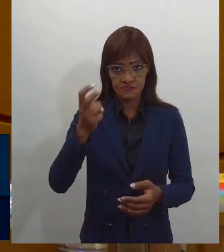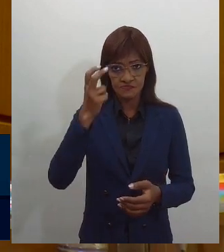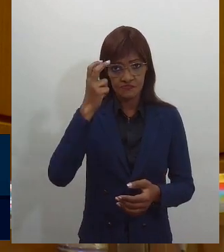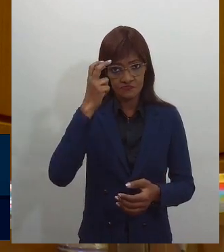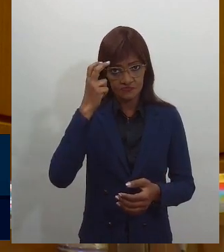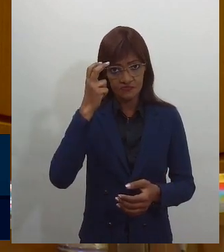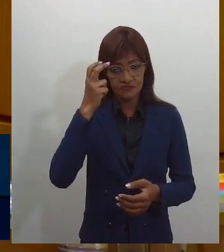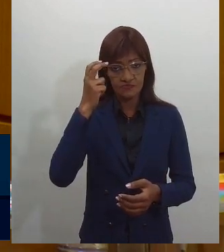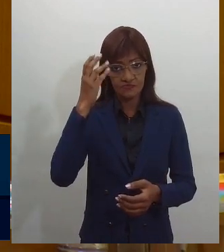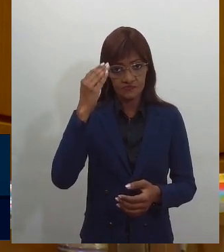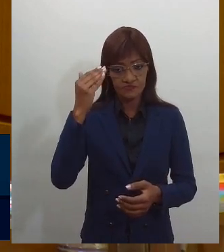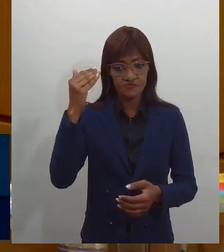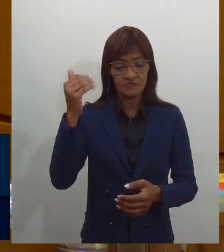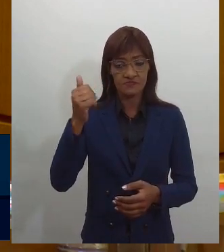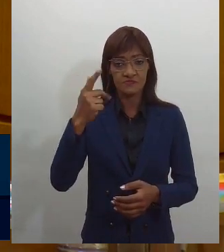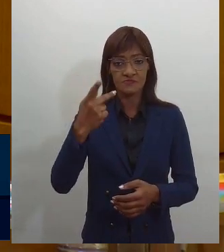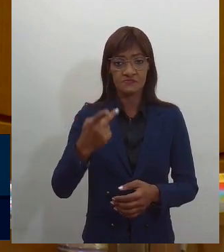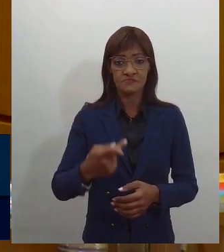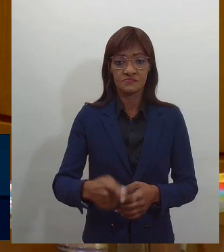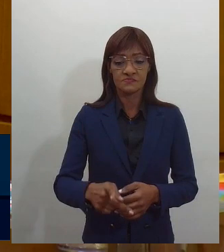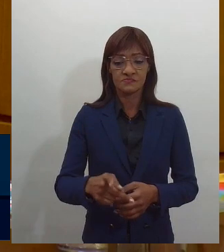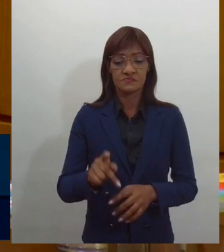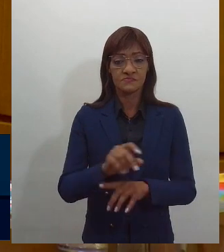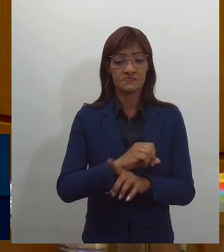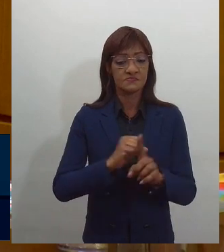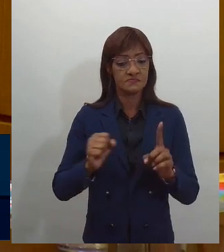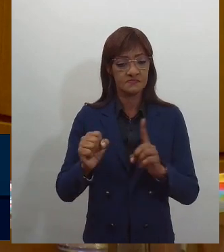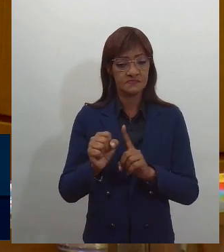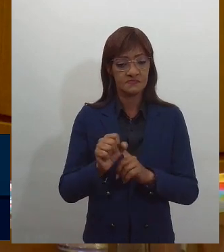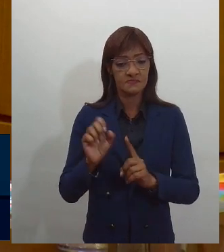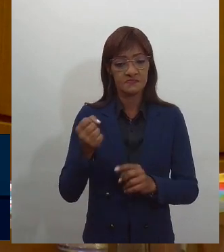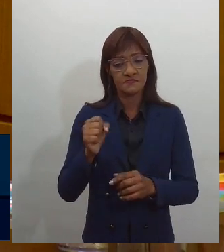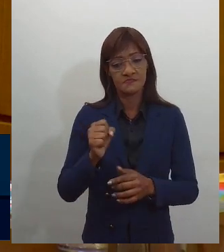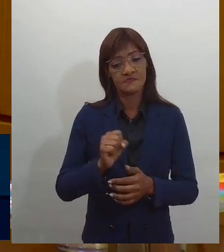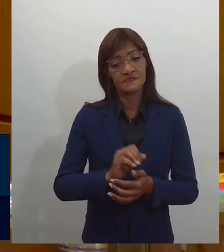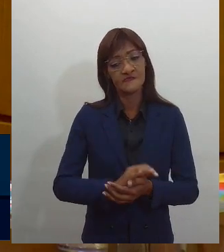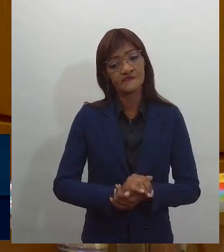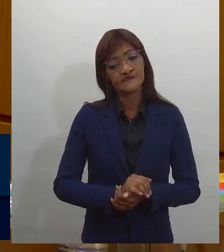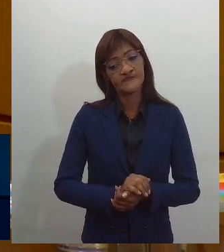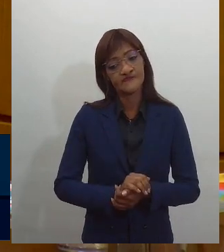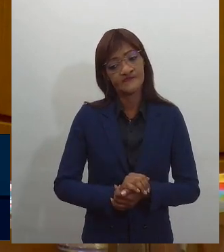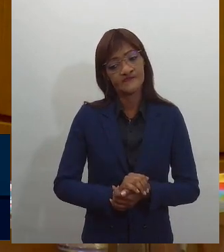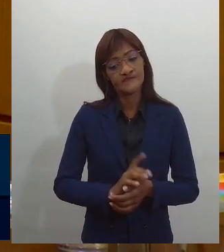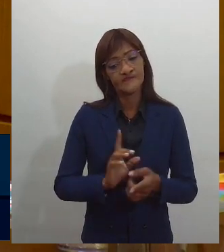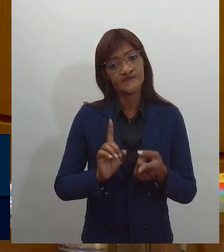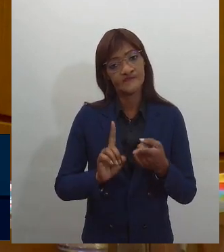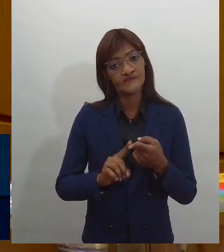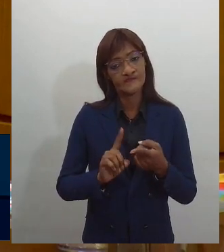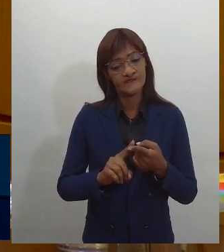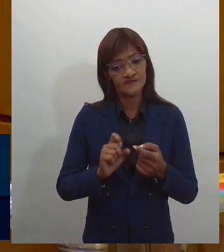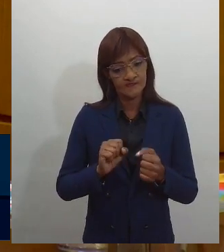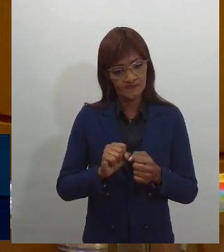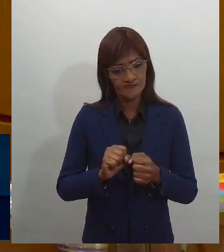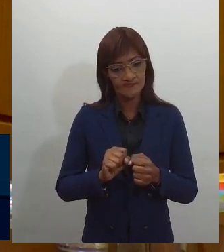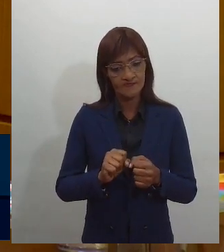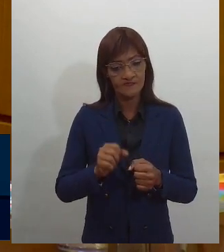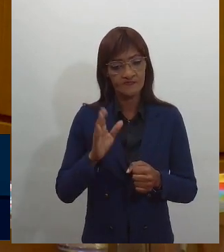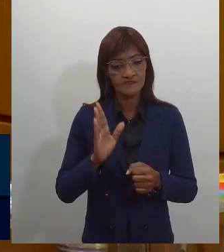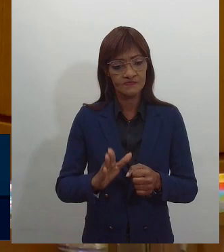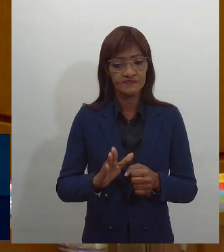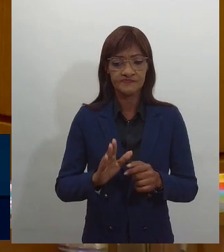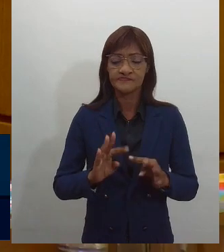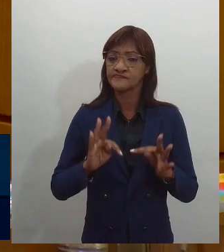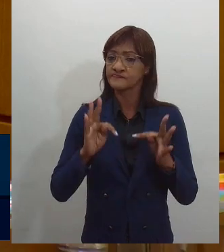culturais da sociedade sergipana, inclusive compartilhando seus ofícios